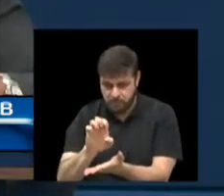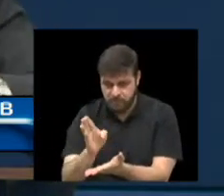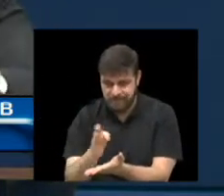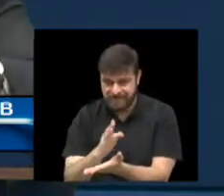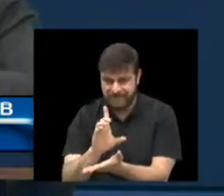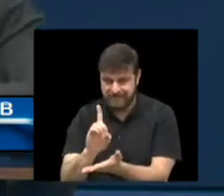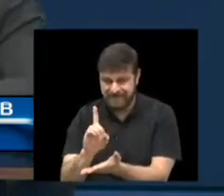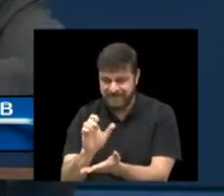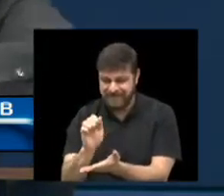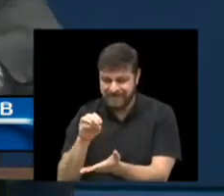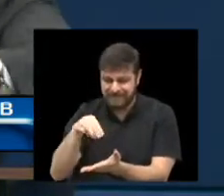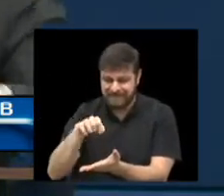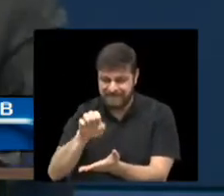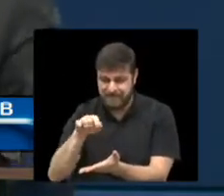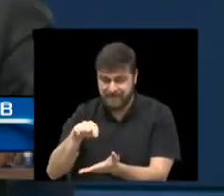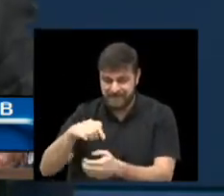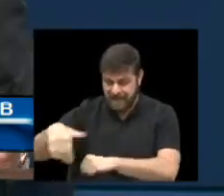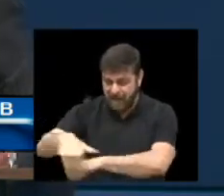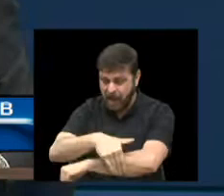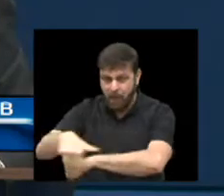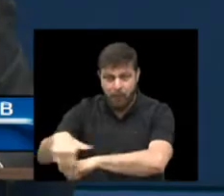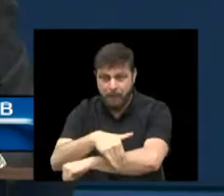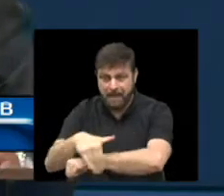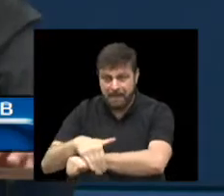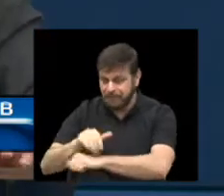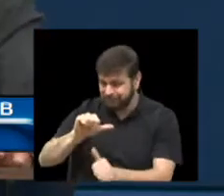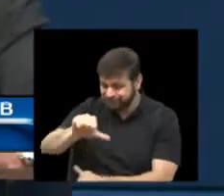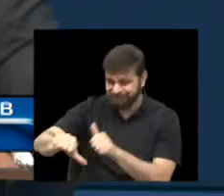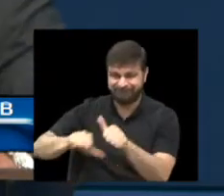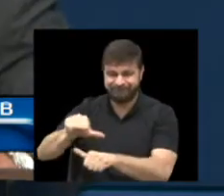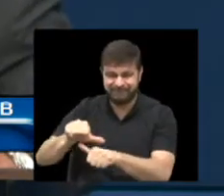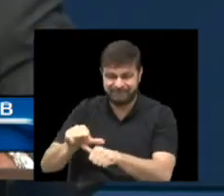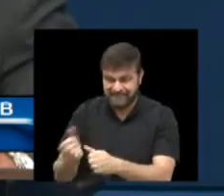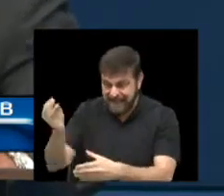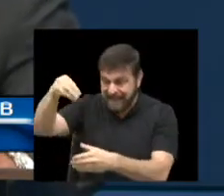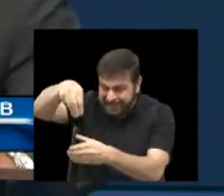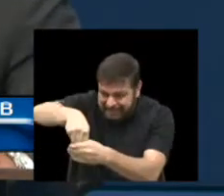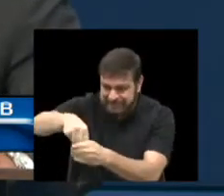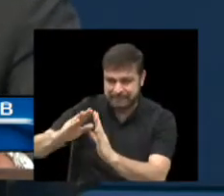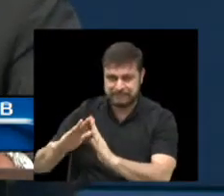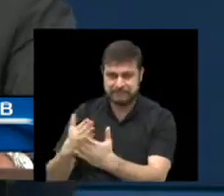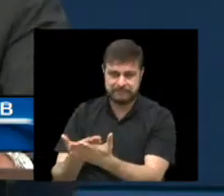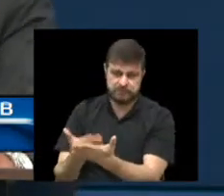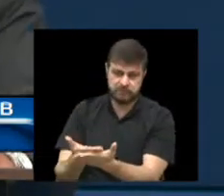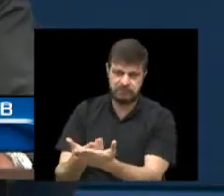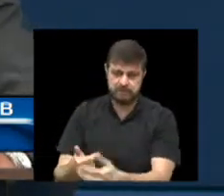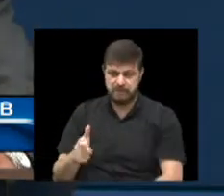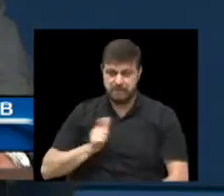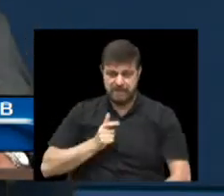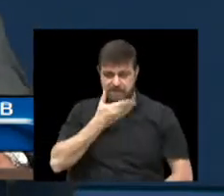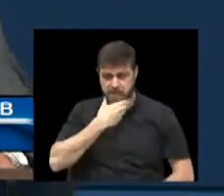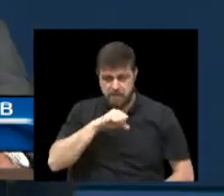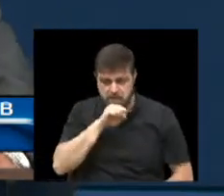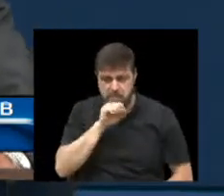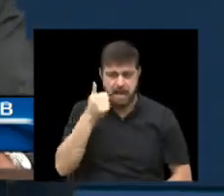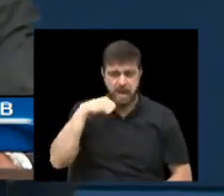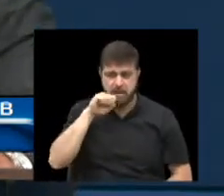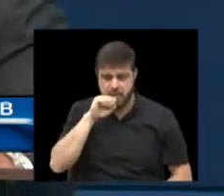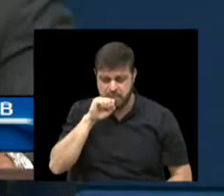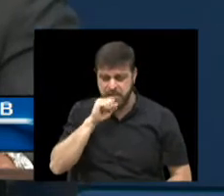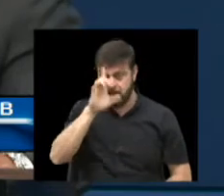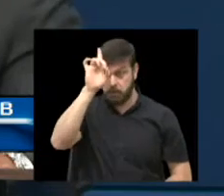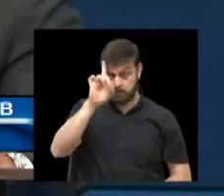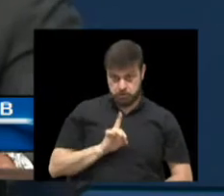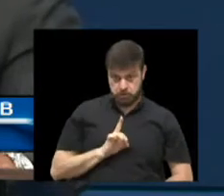iria alterar ali uma rua interna do Colégio Notre-Dame. E lá nós tivemos pais, alunos, diretores do